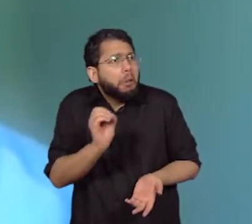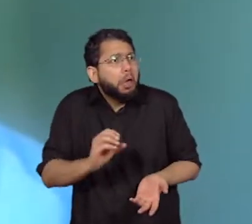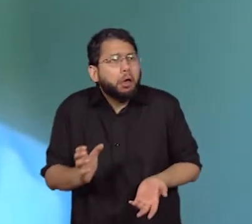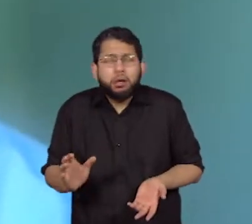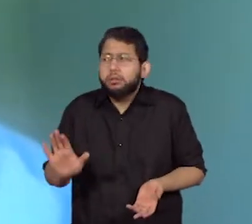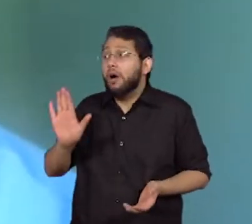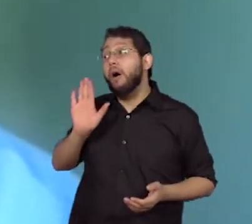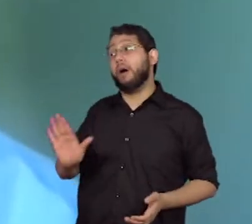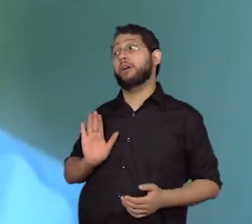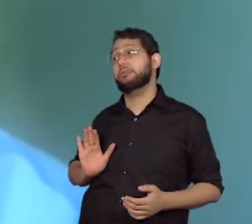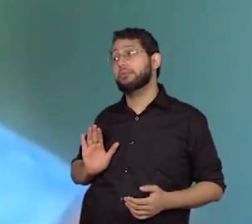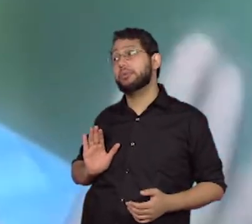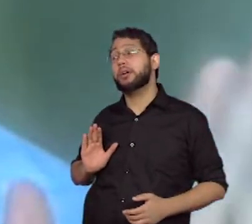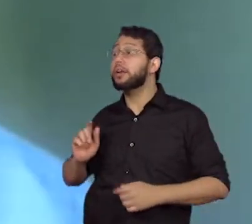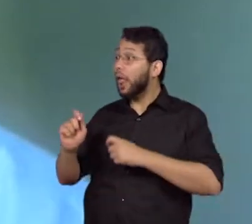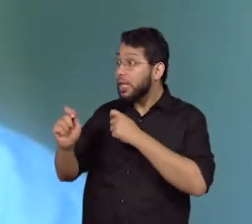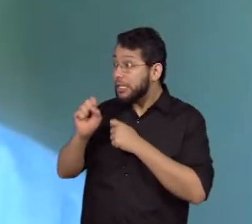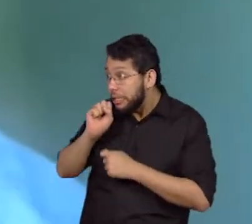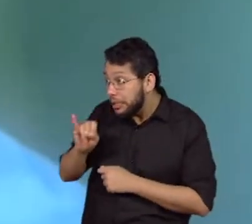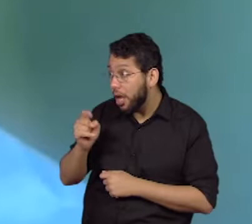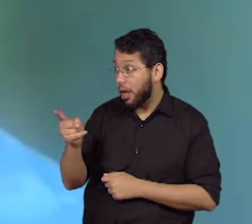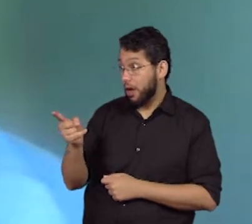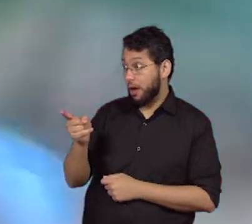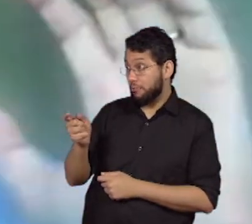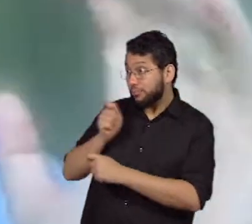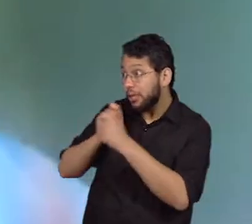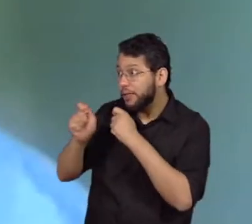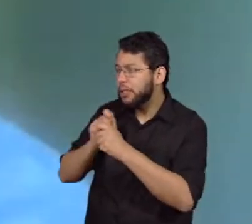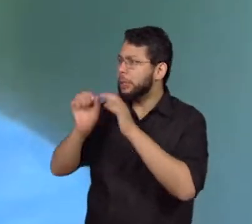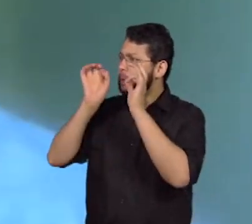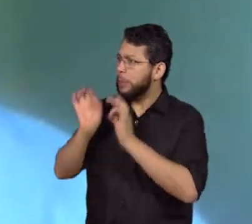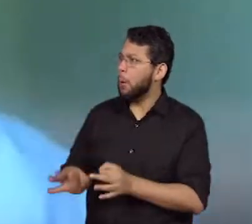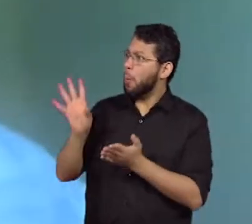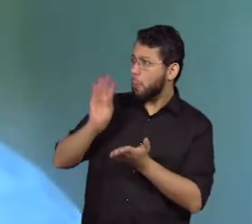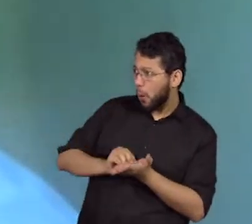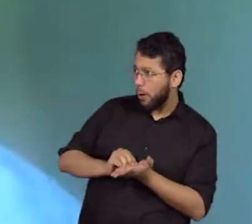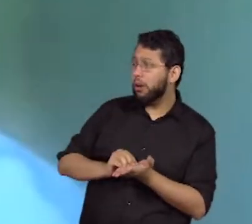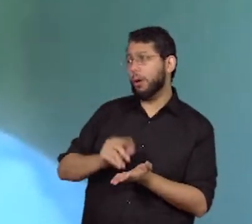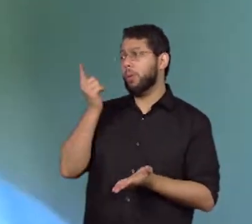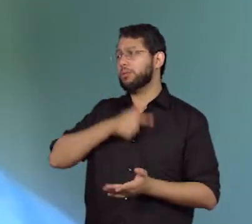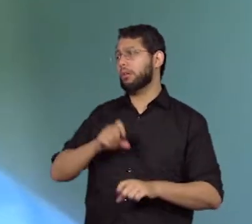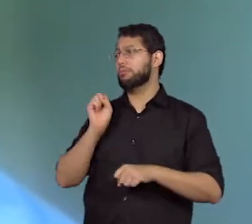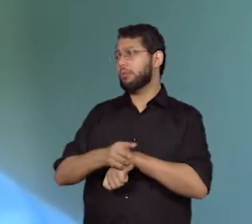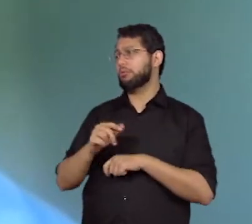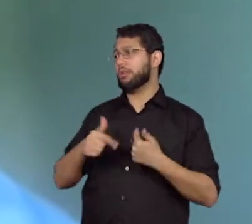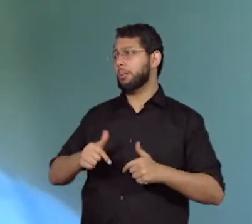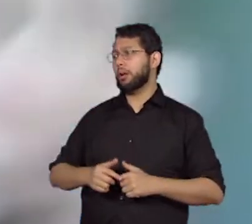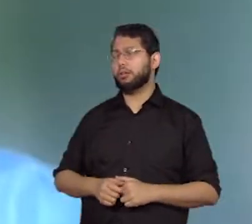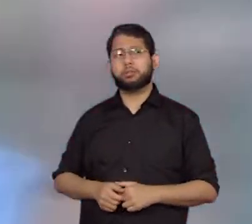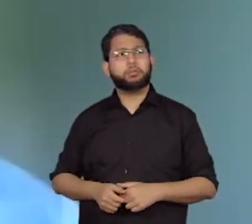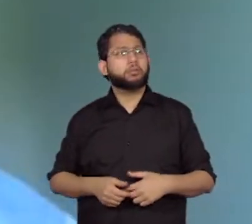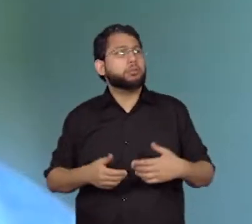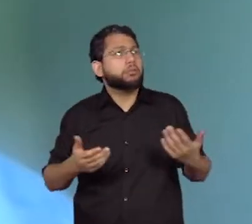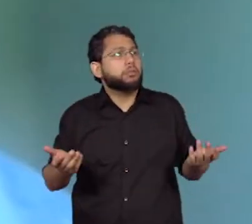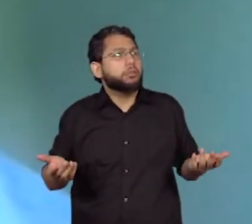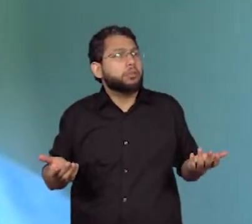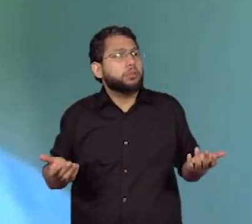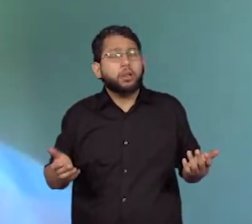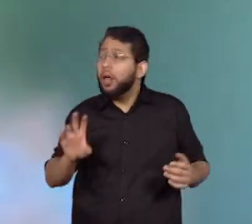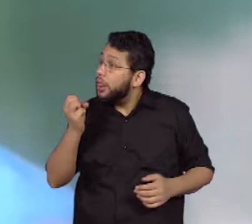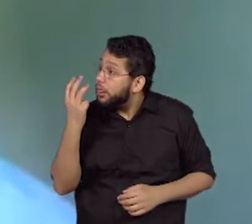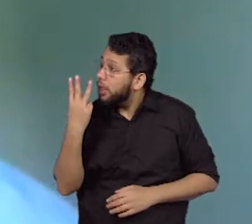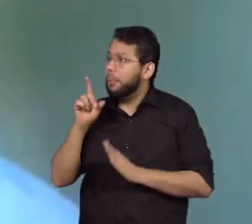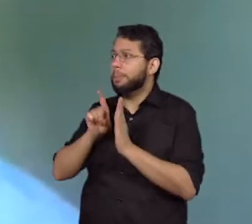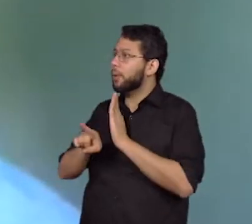seguinte, eu preciso dessa entrevista para conseguir um emprego com a minha chefe. Ela falou que ou eu entrevisto você ou não tem emprego. Ele parou, pensou, 3